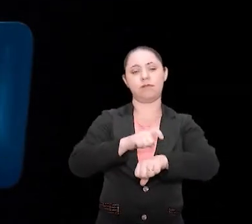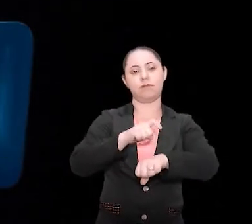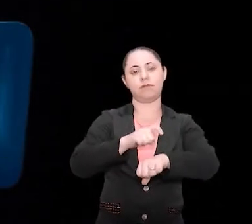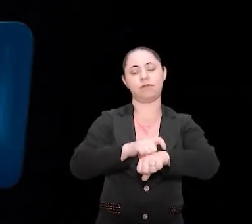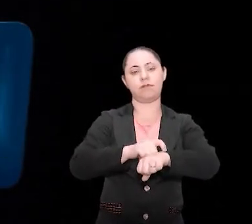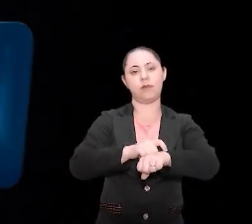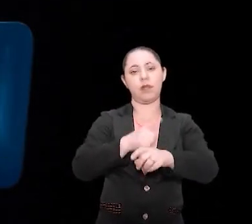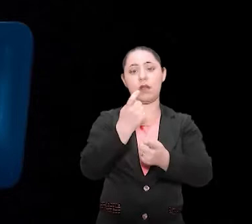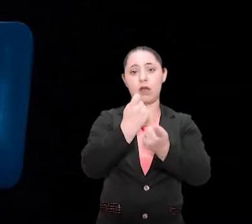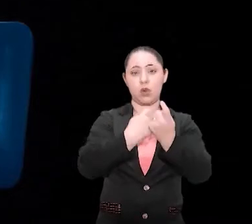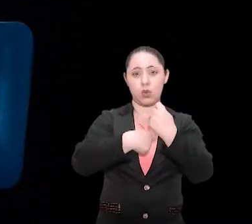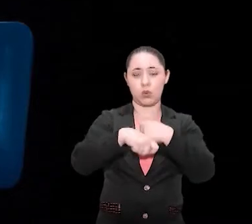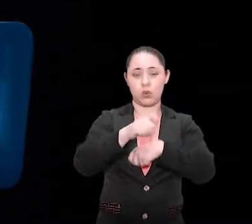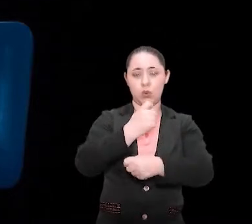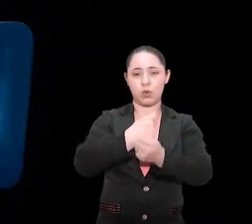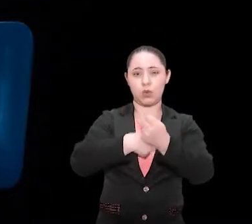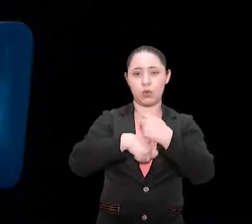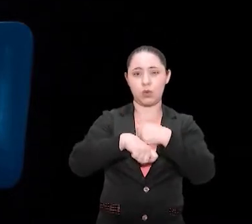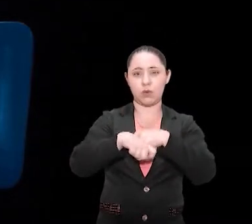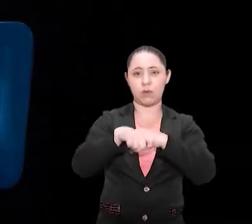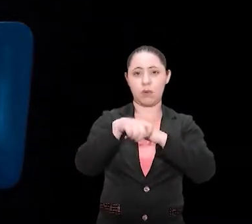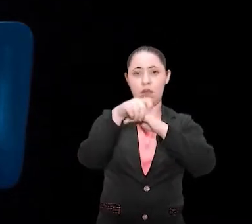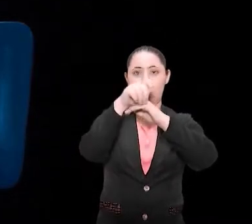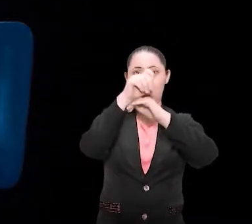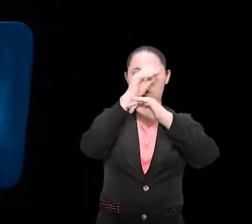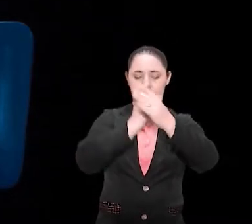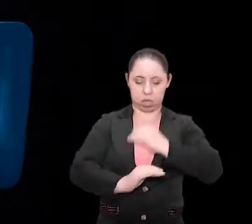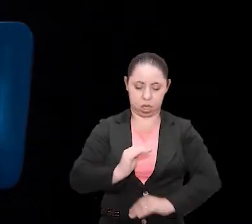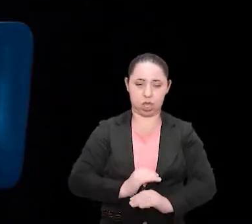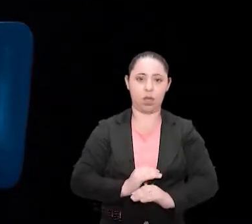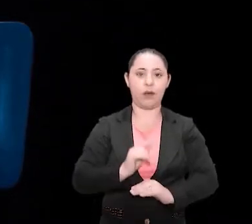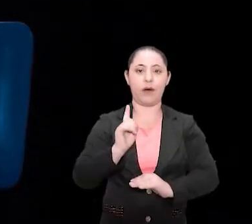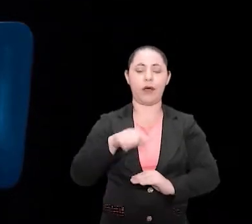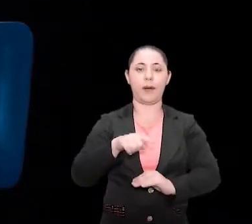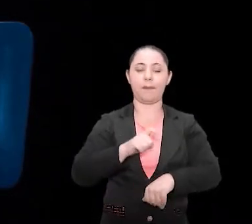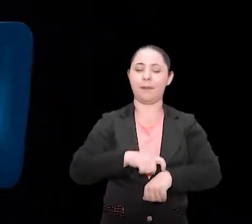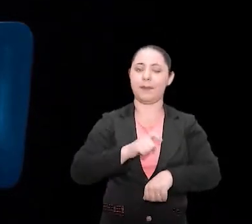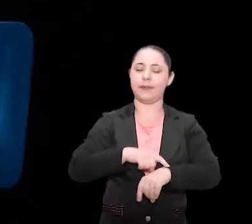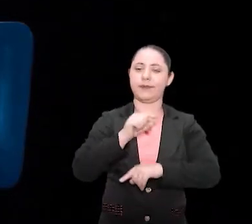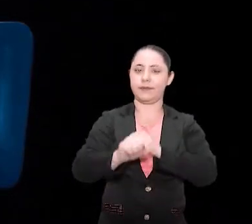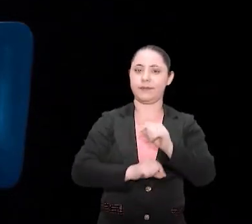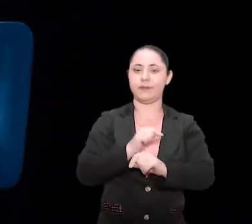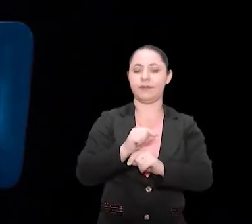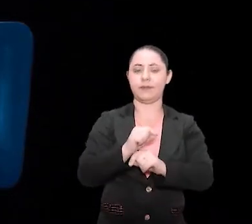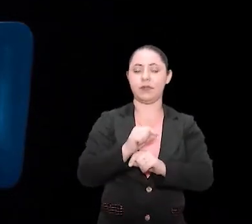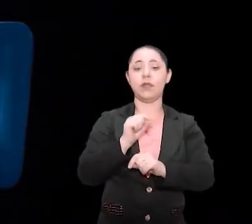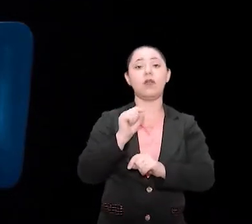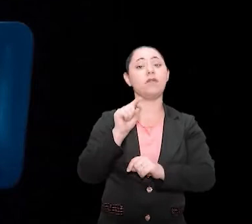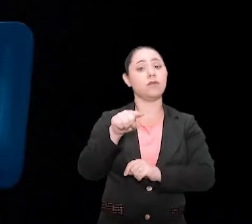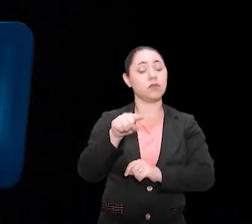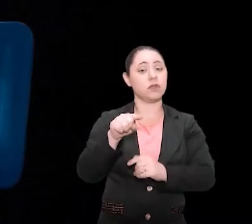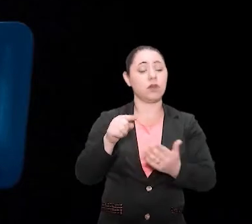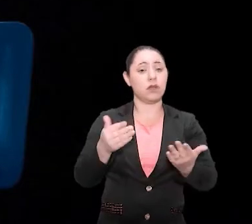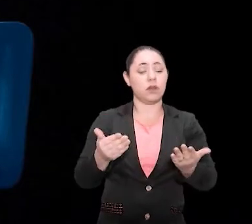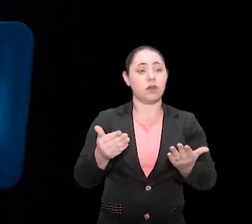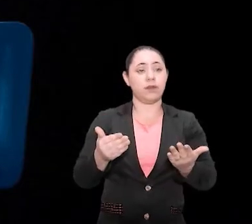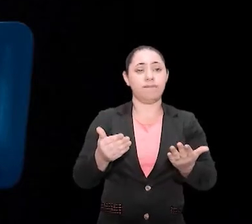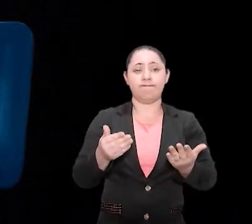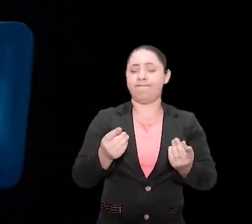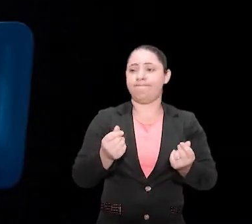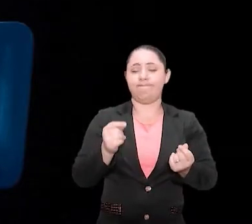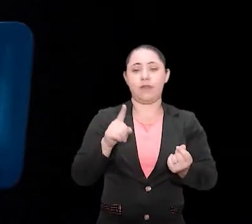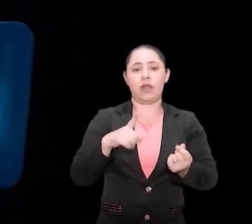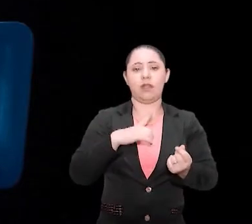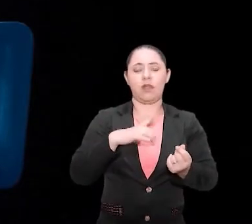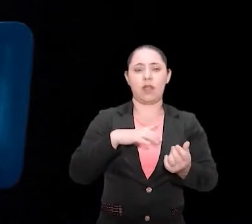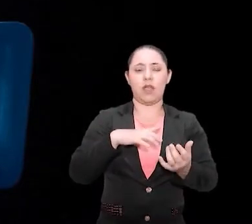a economia, não é que ela caiu, ela despencou, ela desabou, nesse momento que, quando você tem